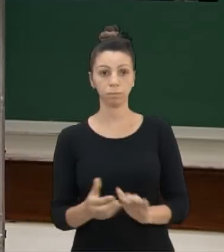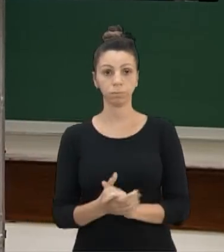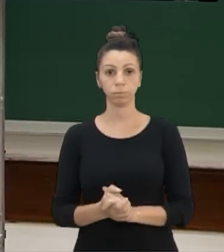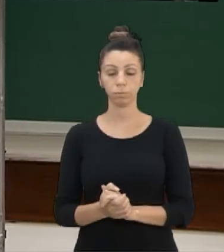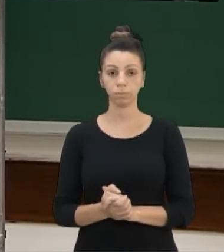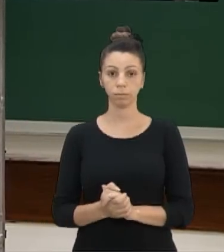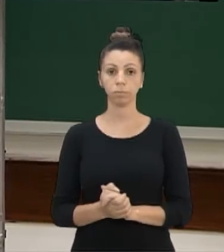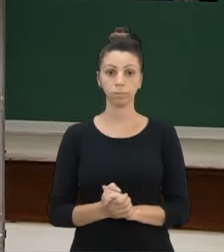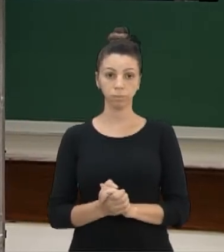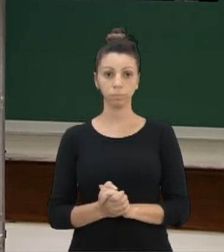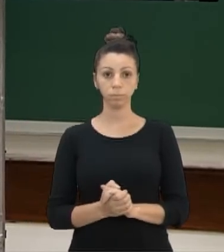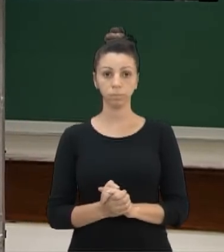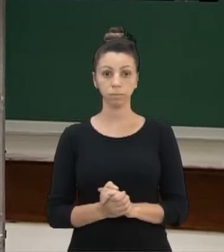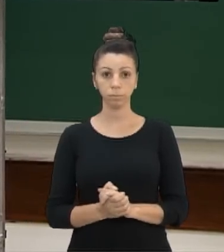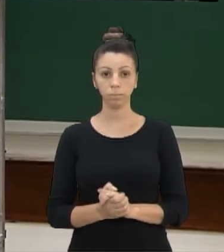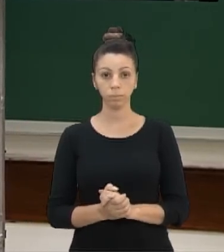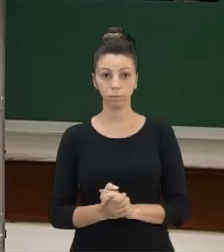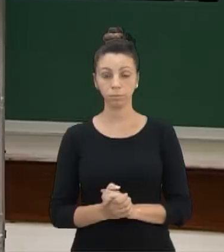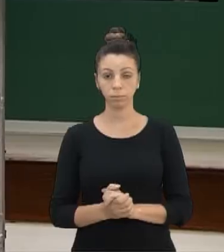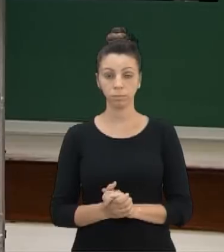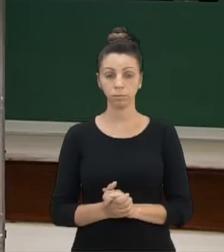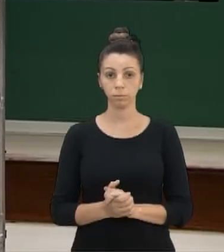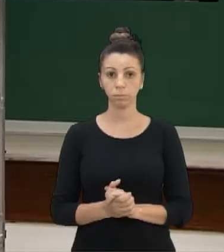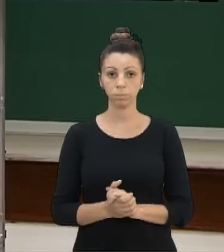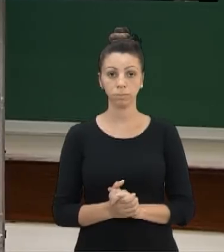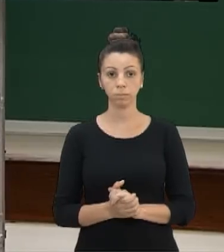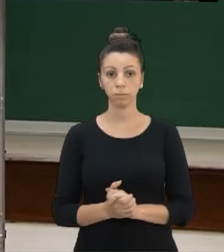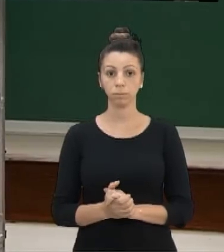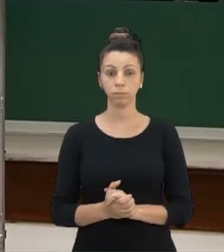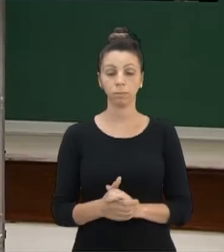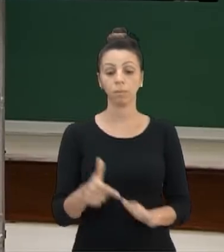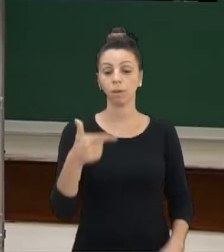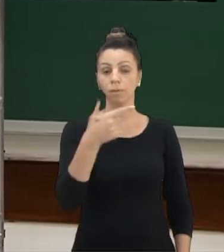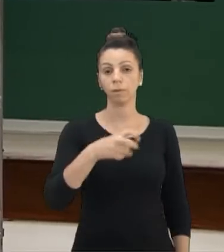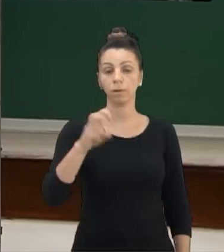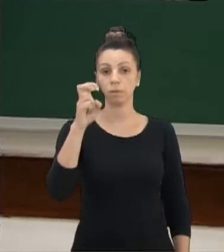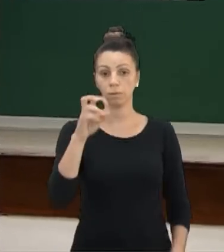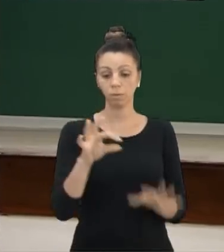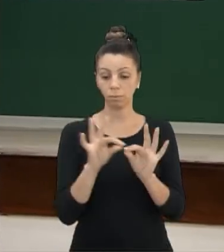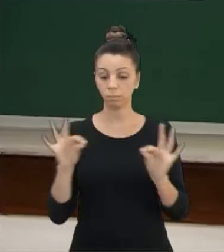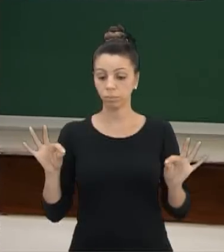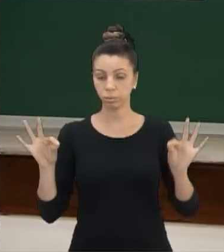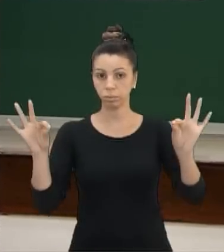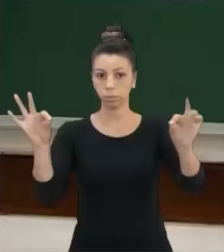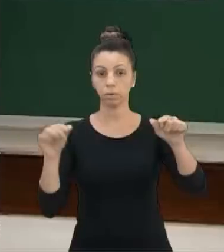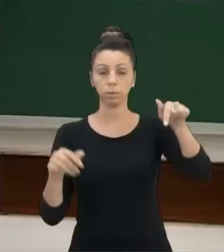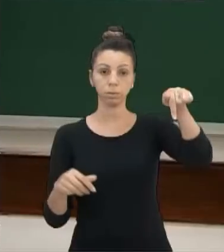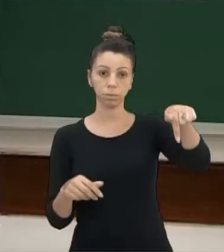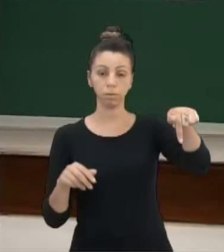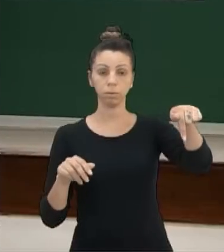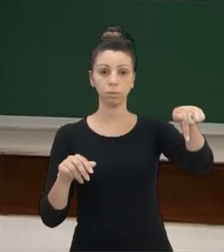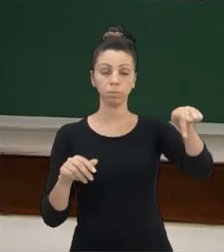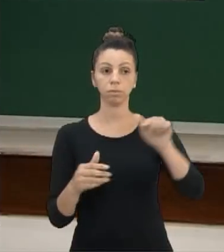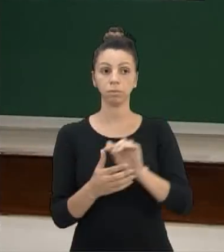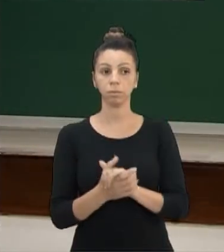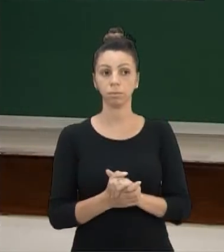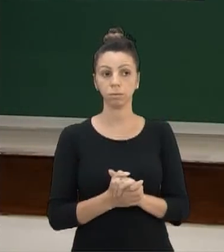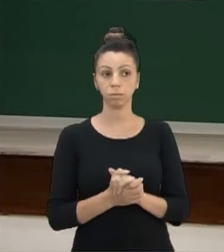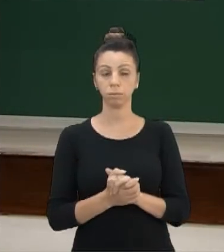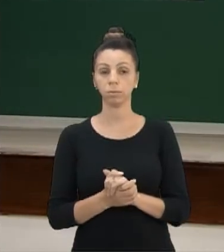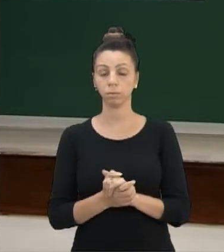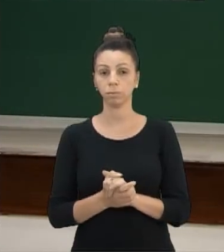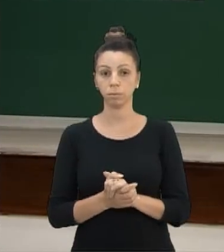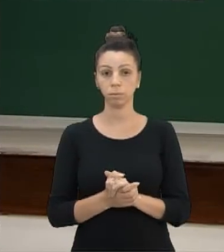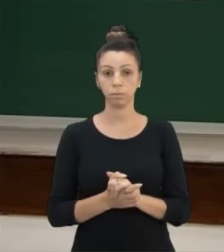nossos 25 hectares ou 25 quarteirões, que é o tamanho do nosso lote colonial. Fazendo isso, a gente vai